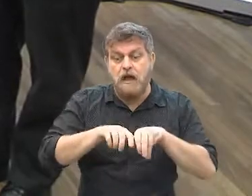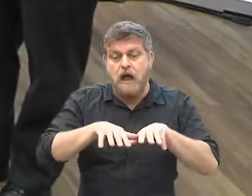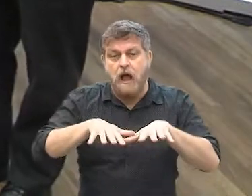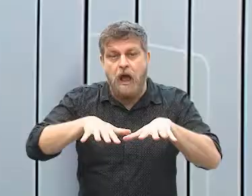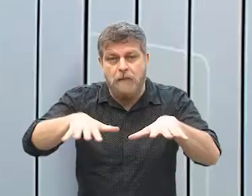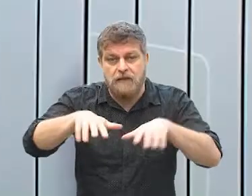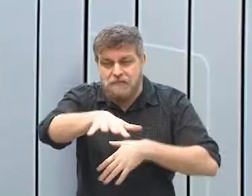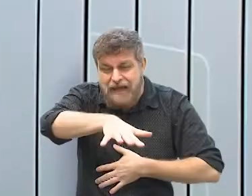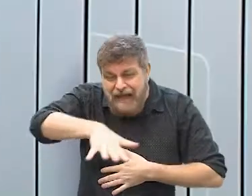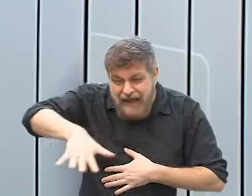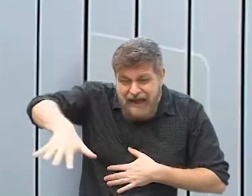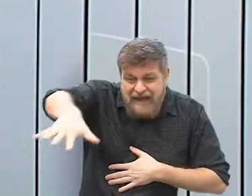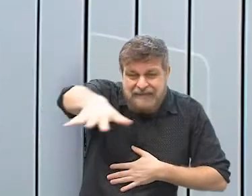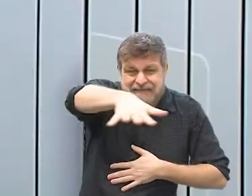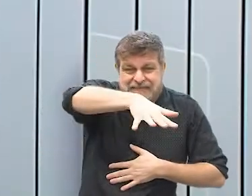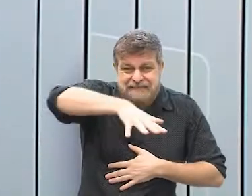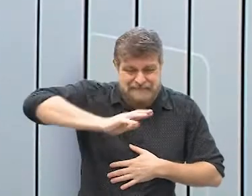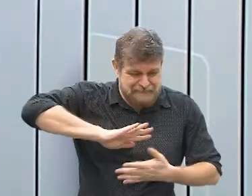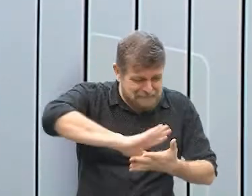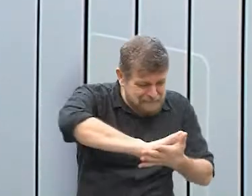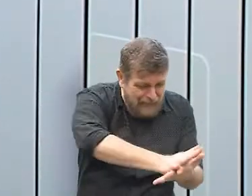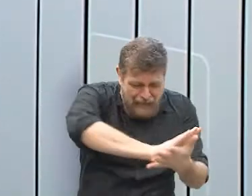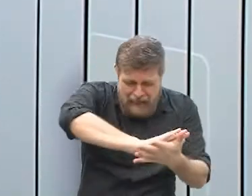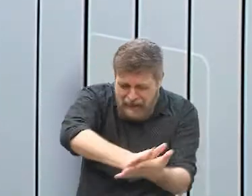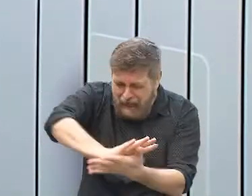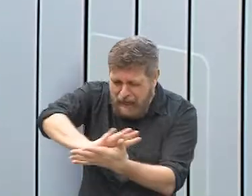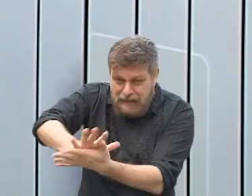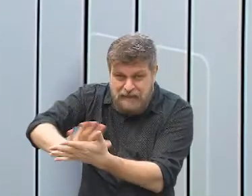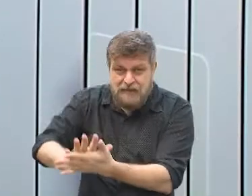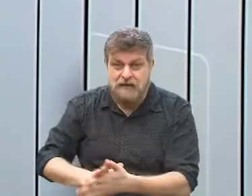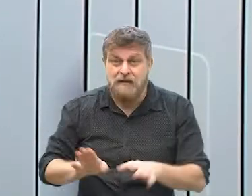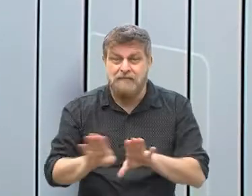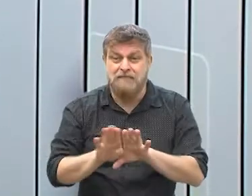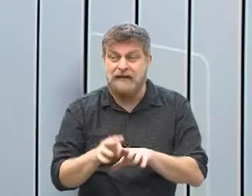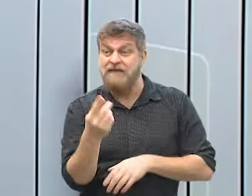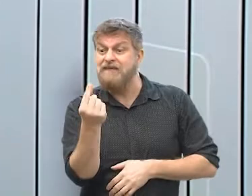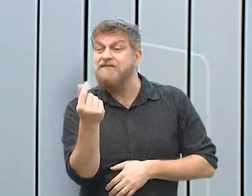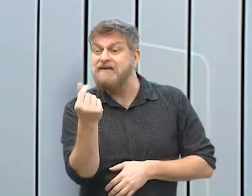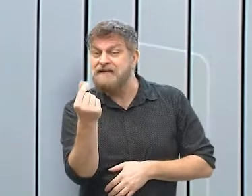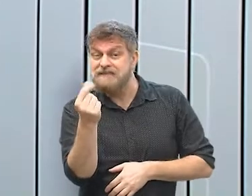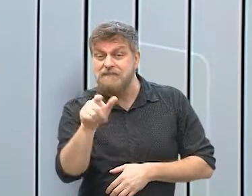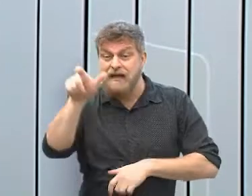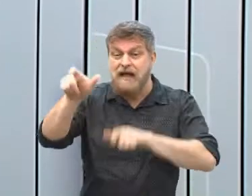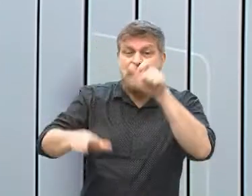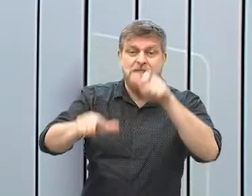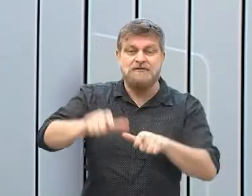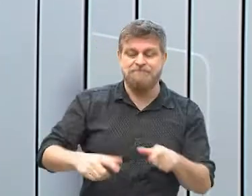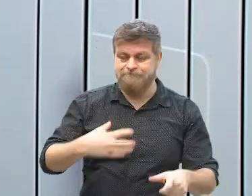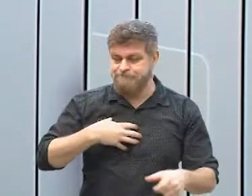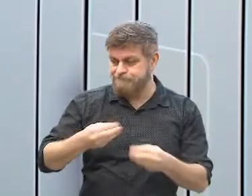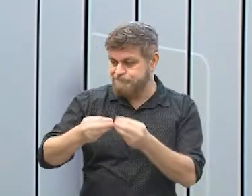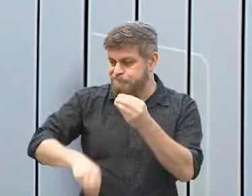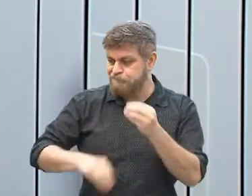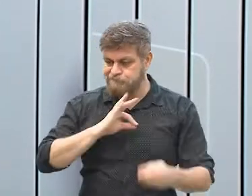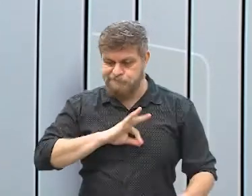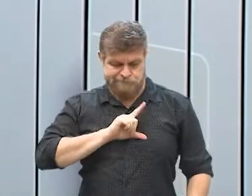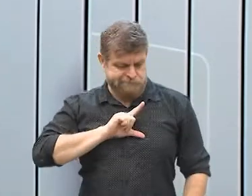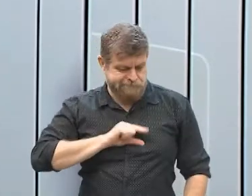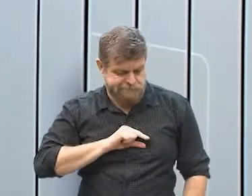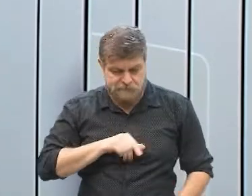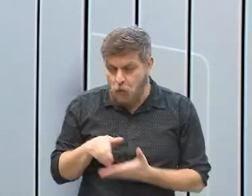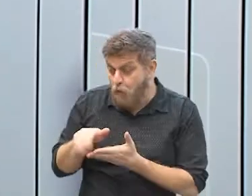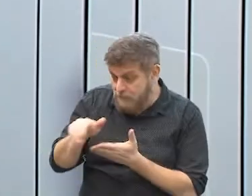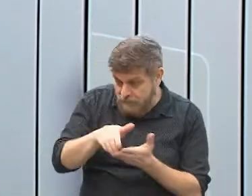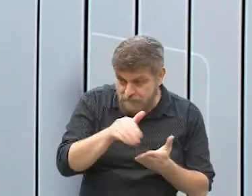todas as áreas elas foram afetadas pelo coronavírus, mas financeiramente muitas pessoas estão prejudicadas, né? Logo no início da